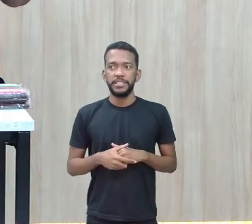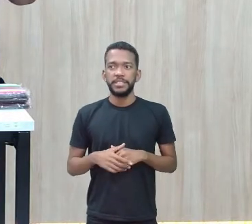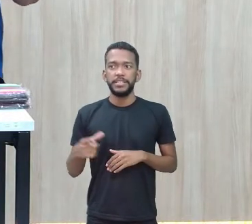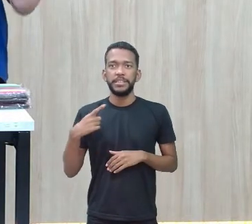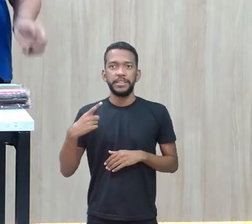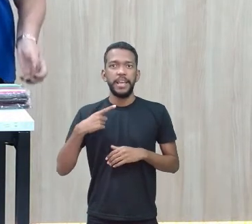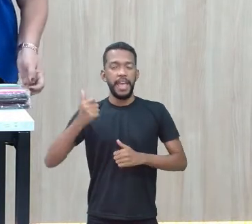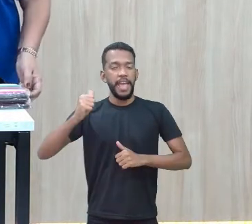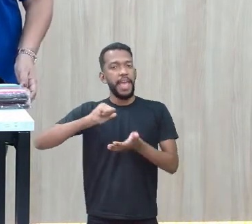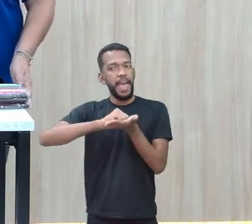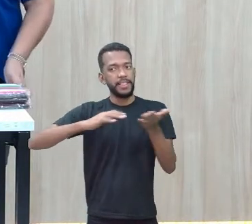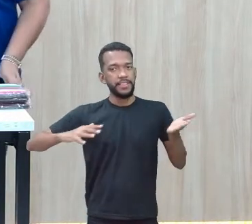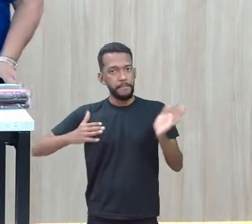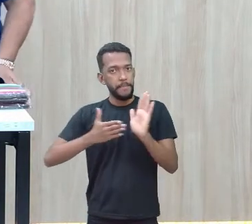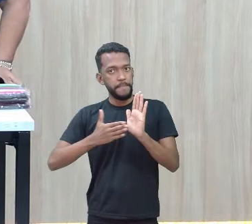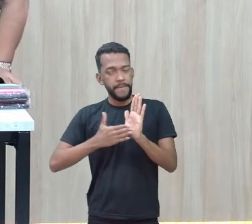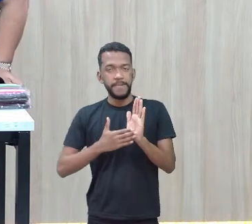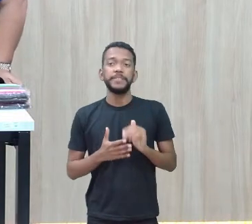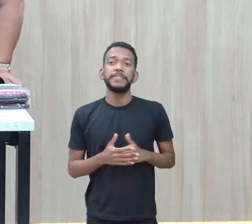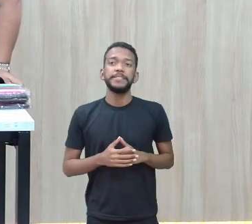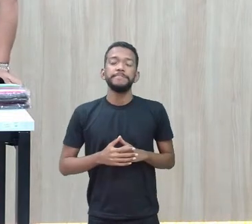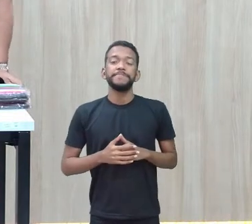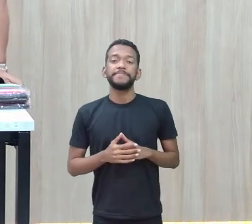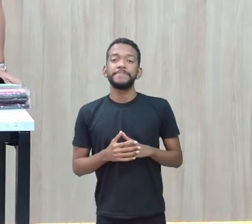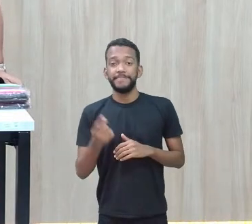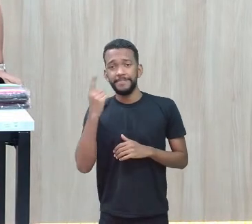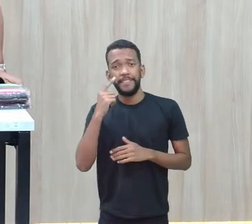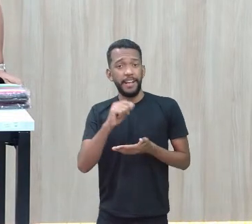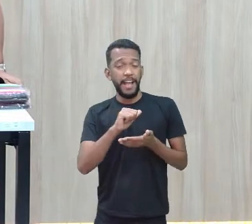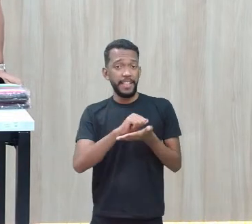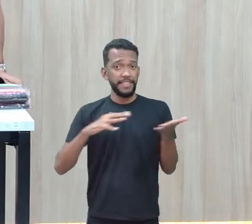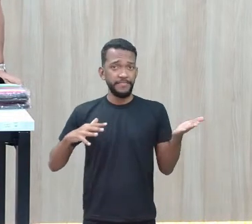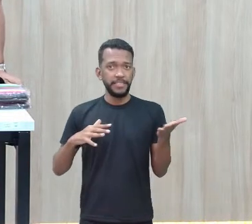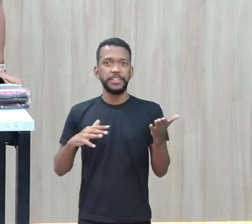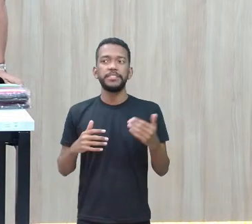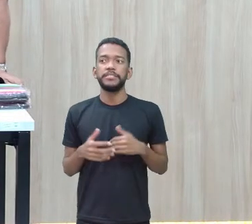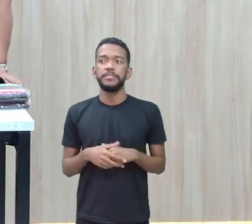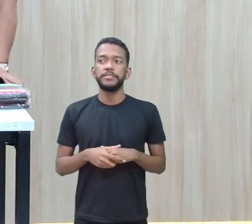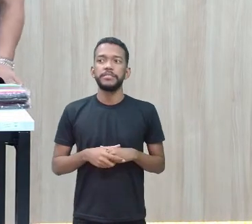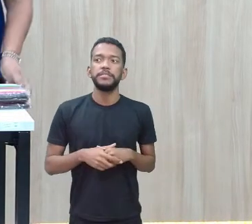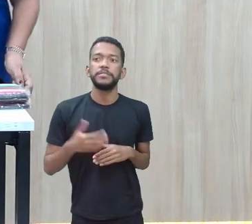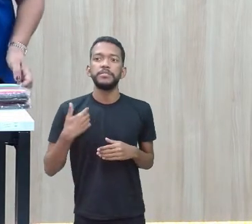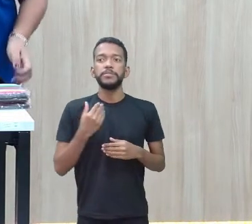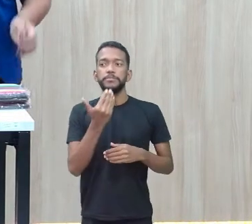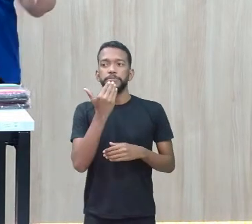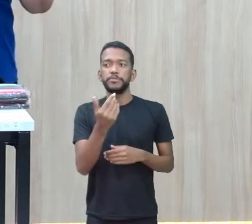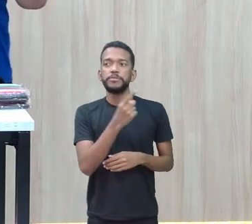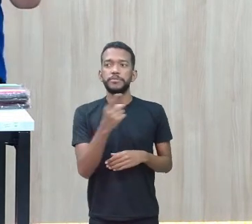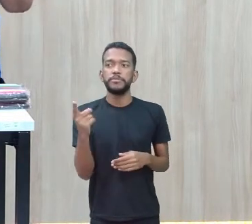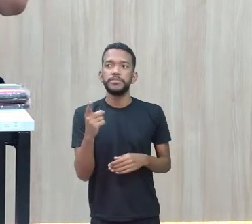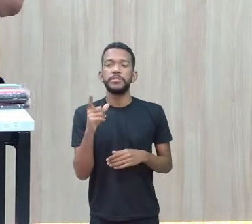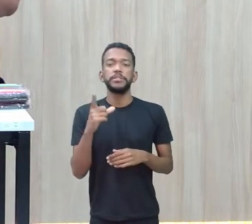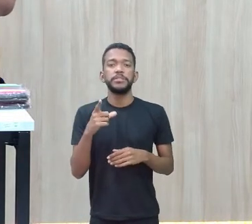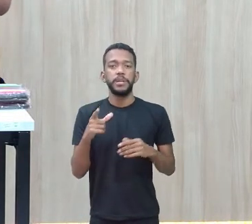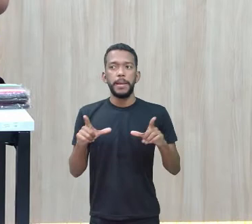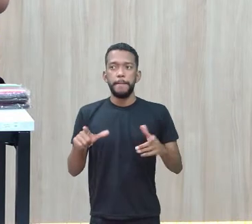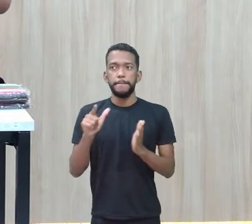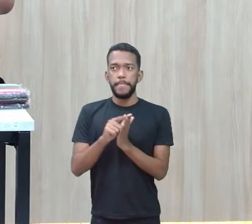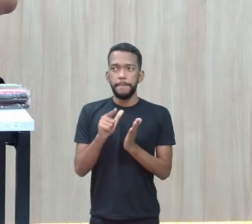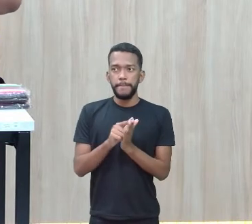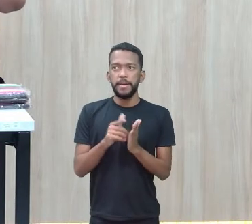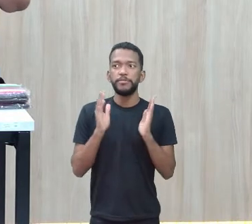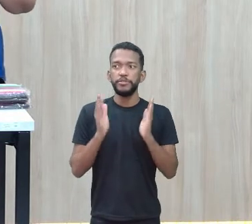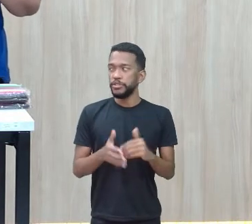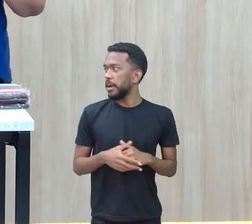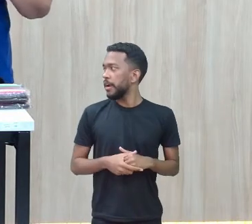uma atividade. Como será essa atividade? Eu vou propor a vocês que numa folha de papel,